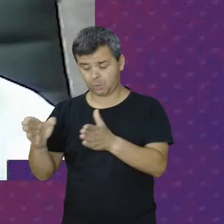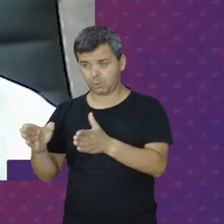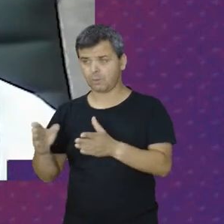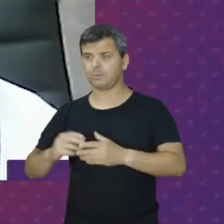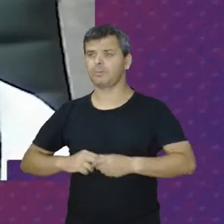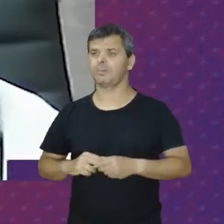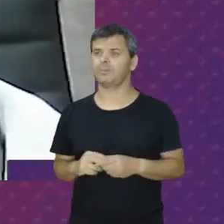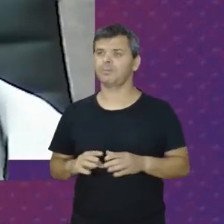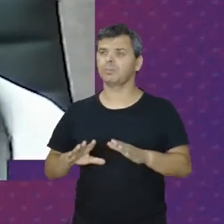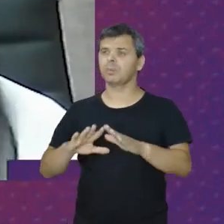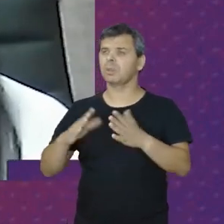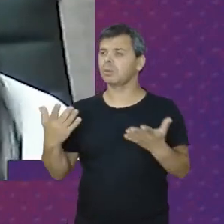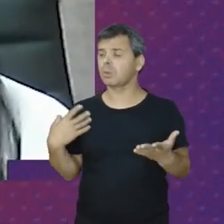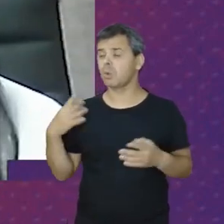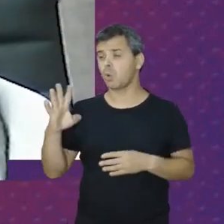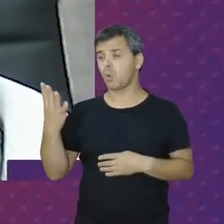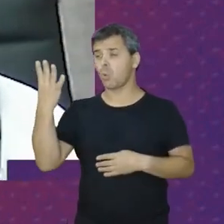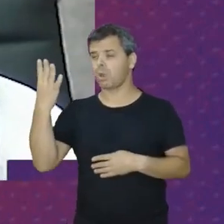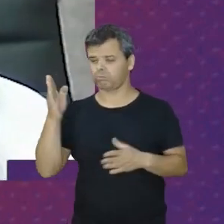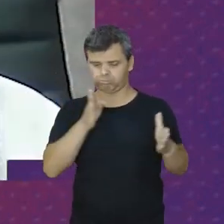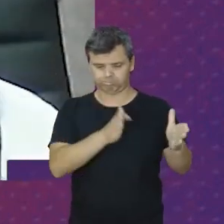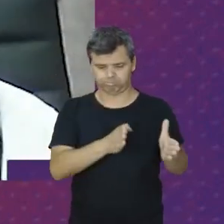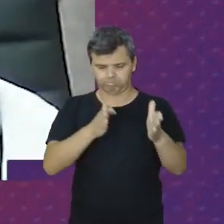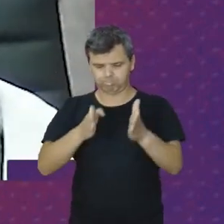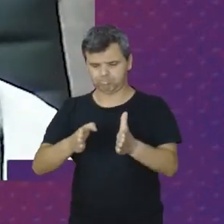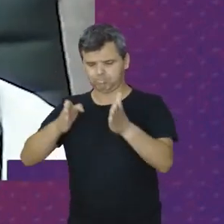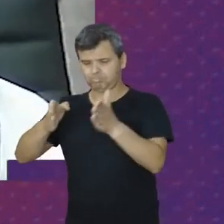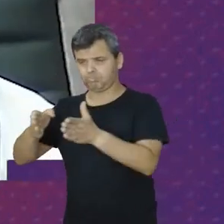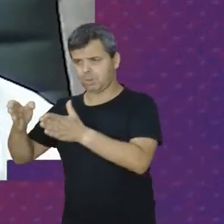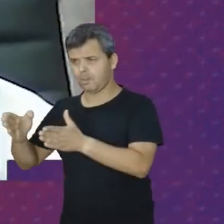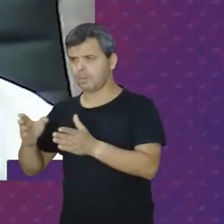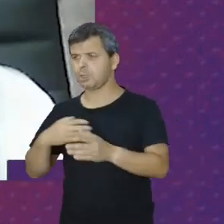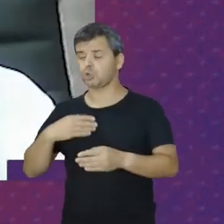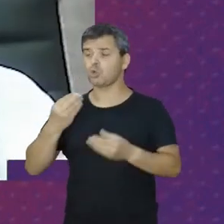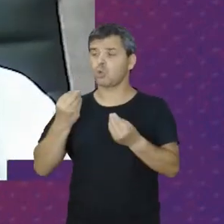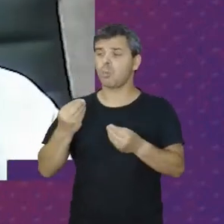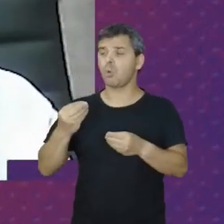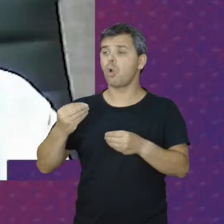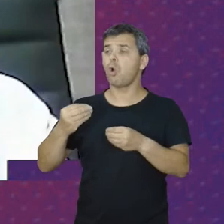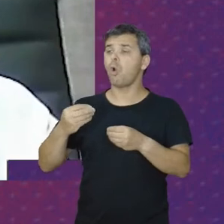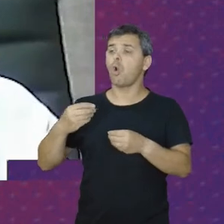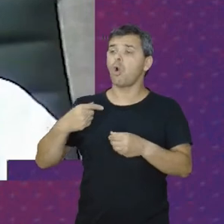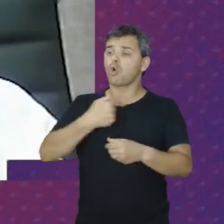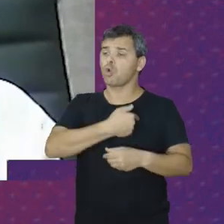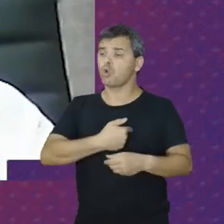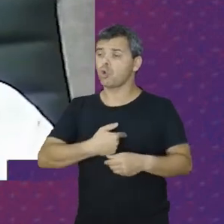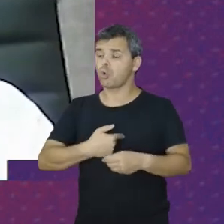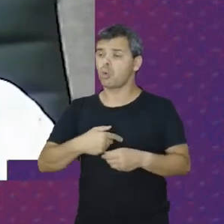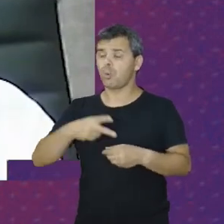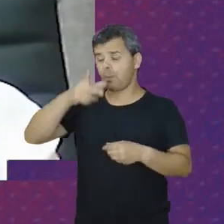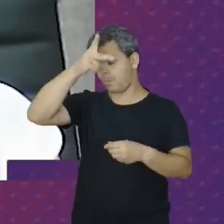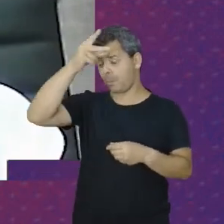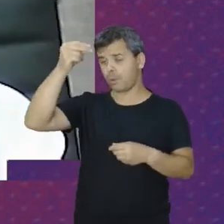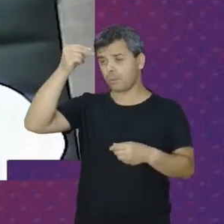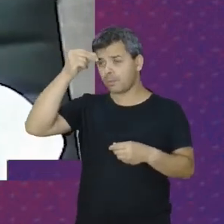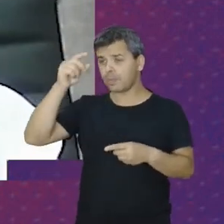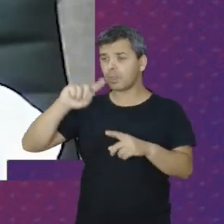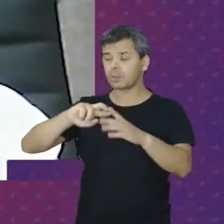etapa, portanto, no 4º mandato. E tudo o que nós temos e que fizemos de importância,